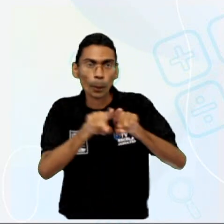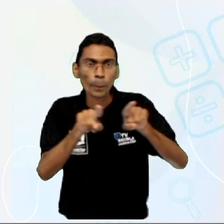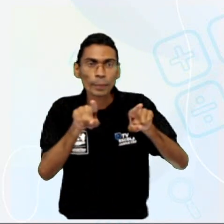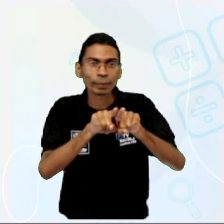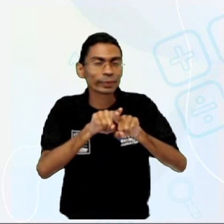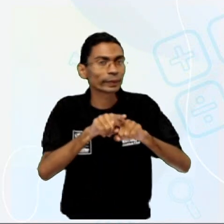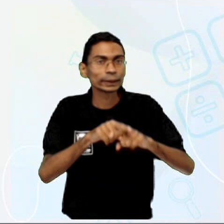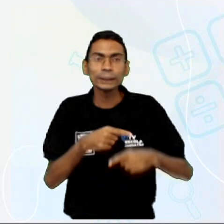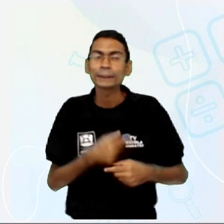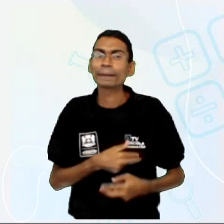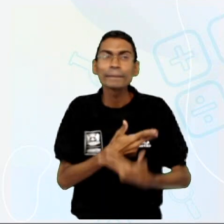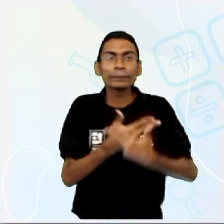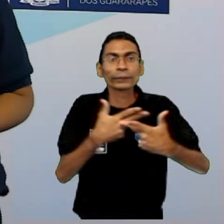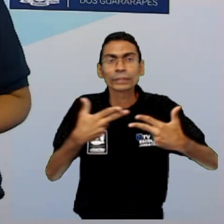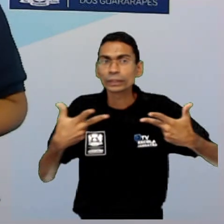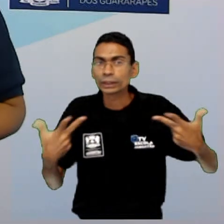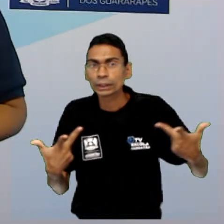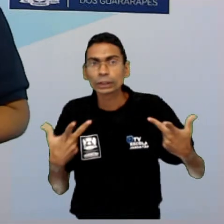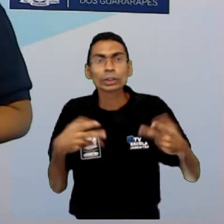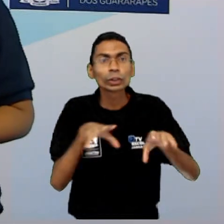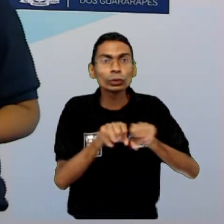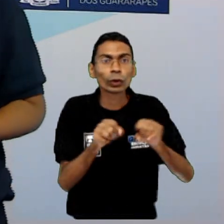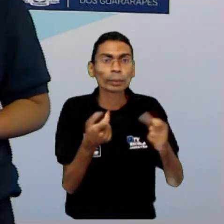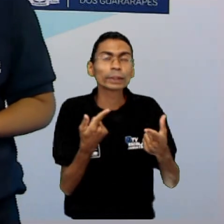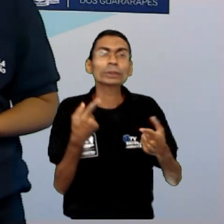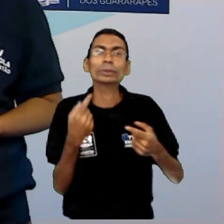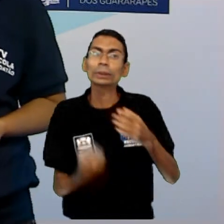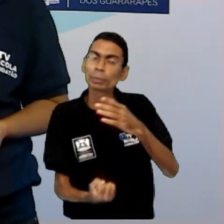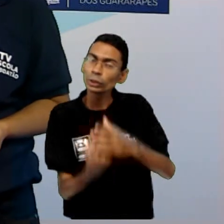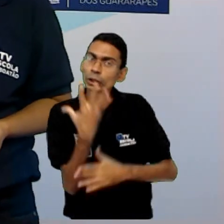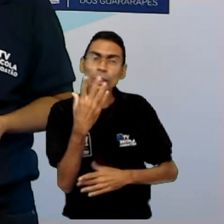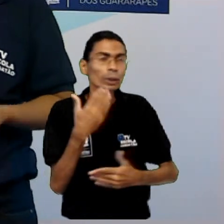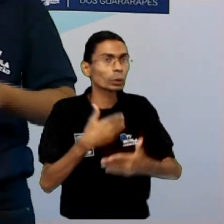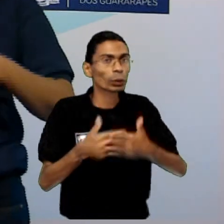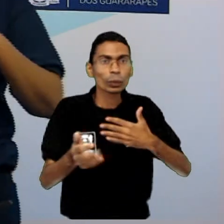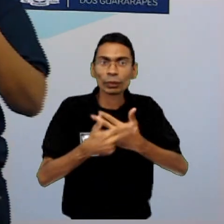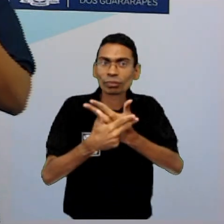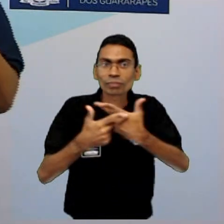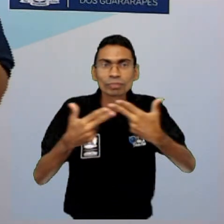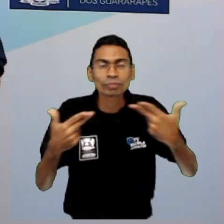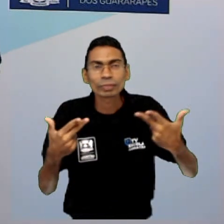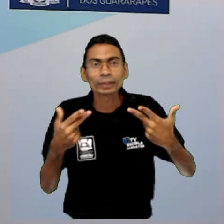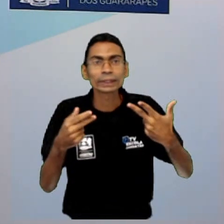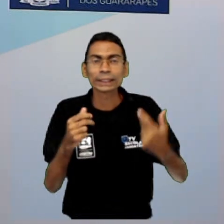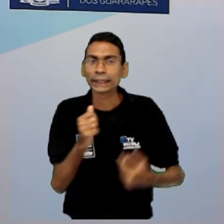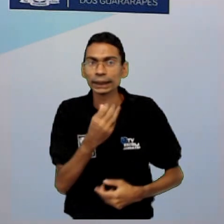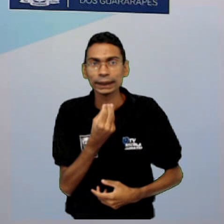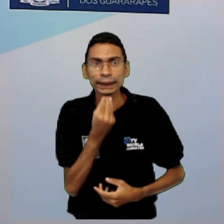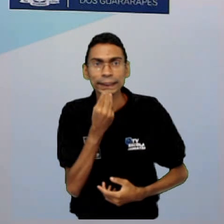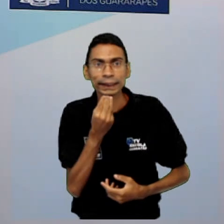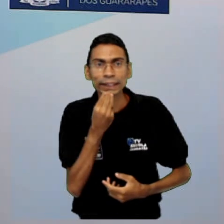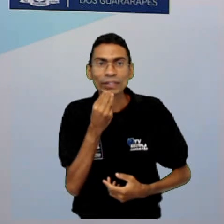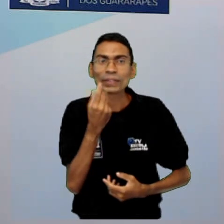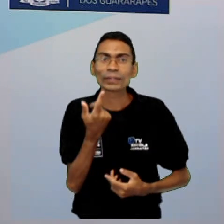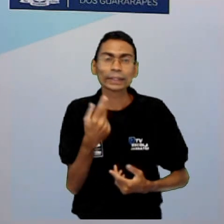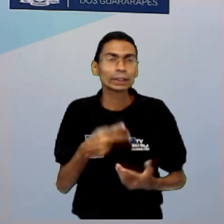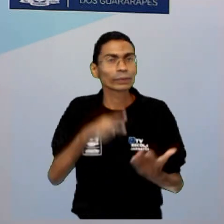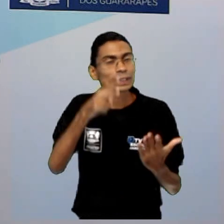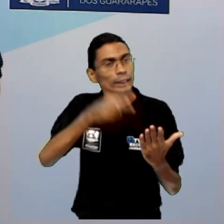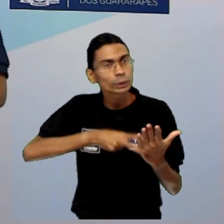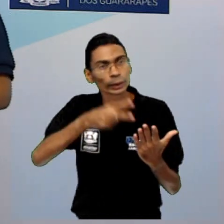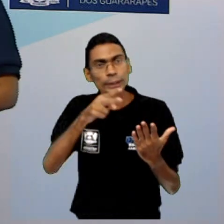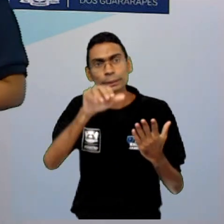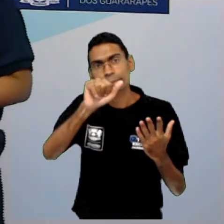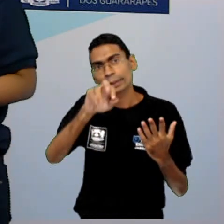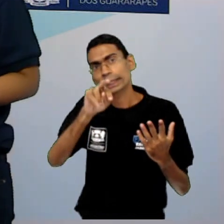várias formas. E vocês podem fazer a forma que vocês quiserem e tentar fazer uma releitura de Matisse, certo?